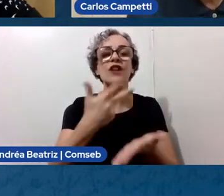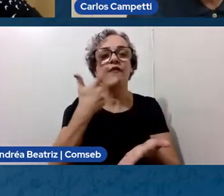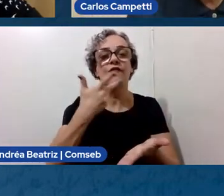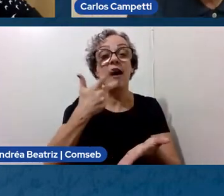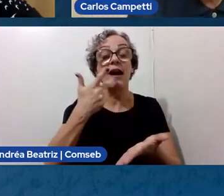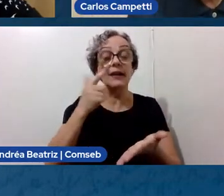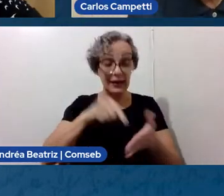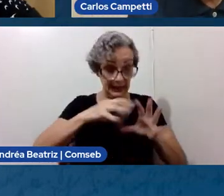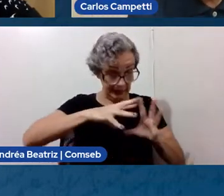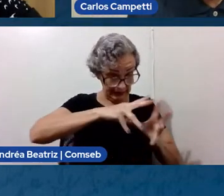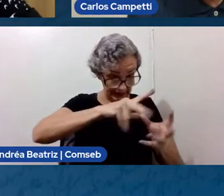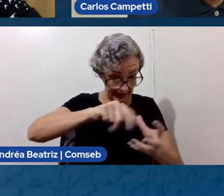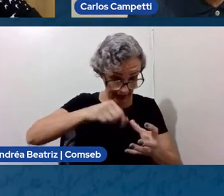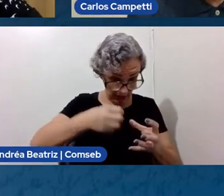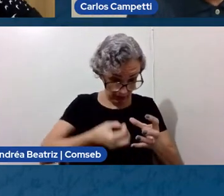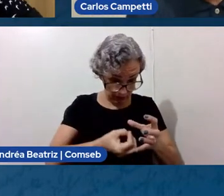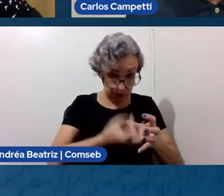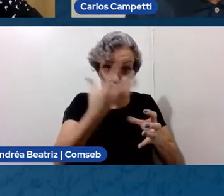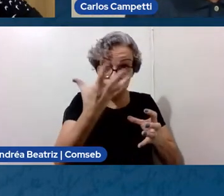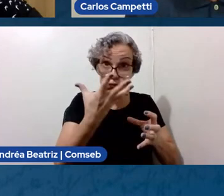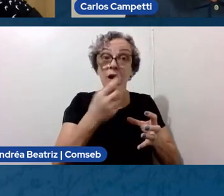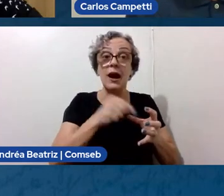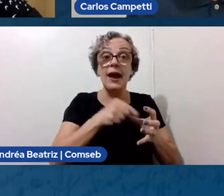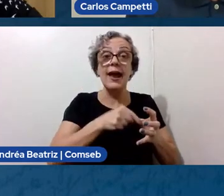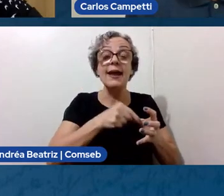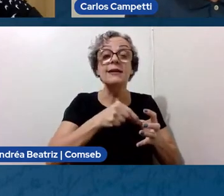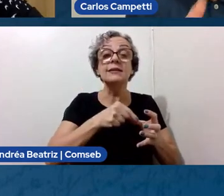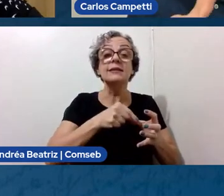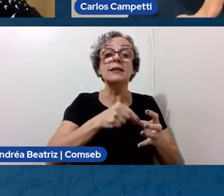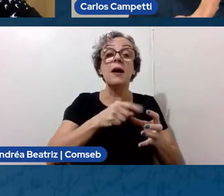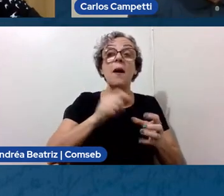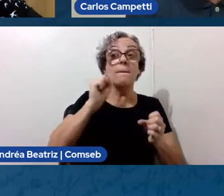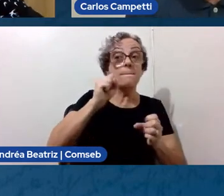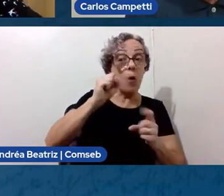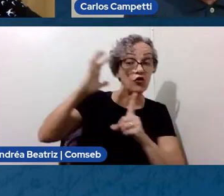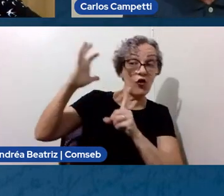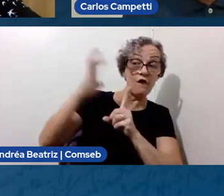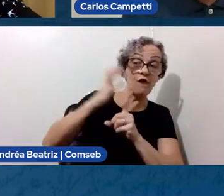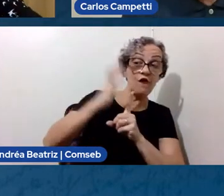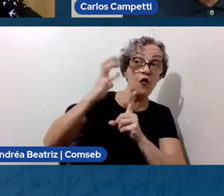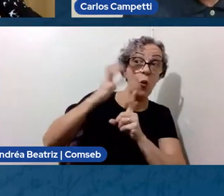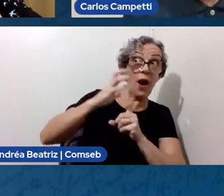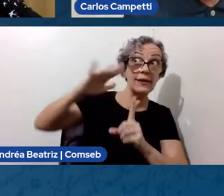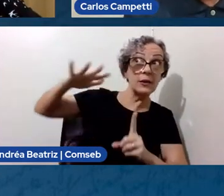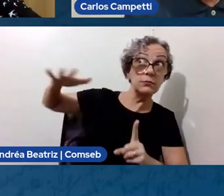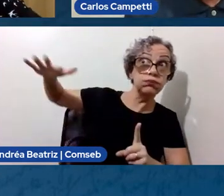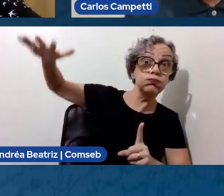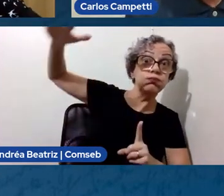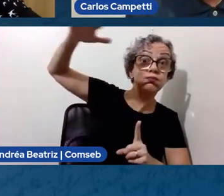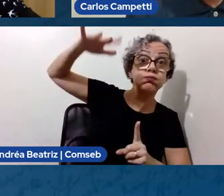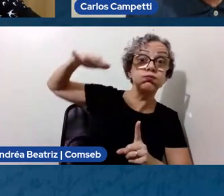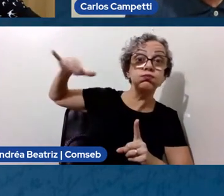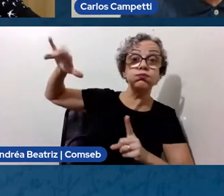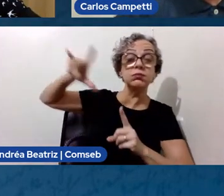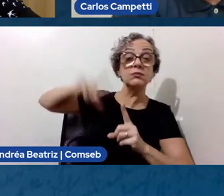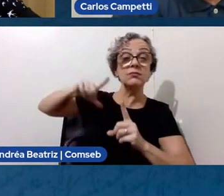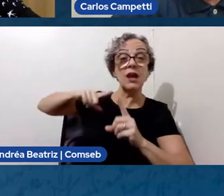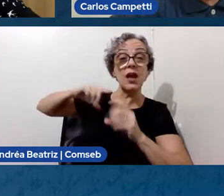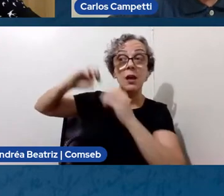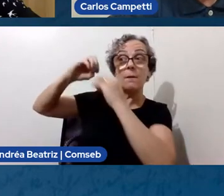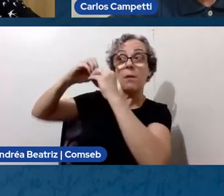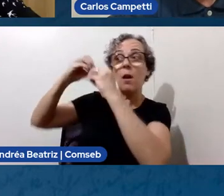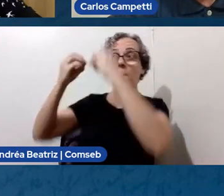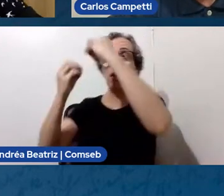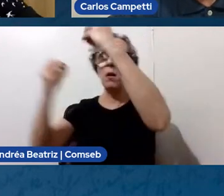sido influenciada por partículas vindas do espaço. Segundo estudo da NASA, aminoácidos presentes em meteoritos teriam sido a base